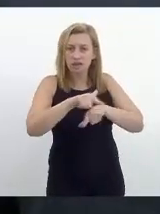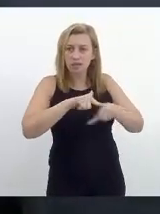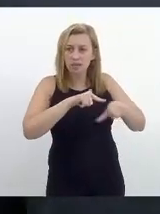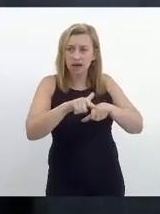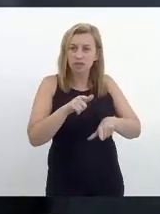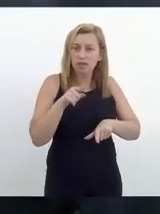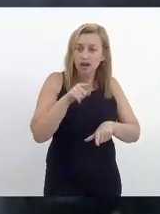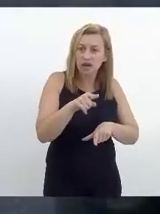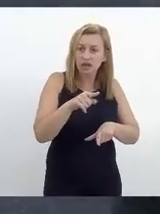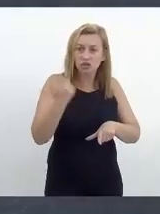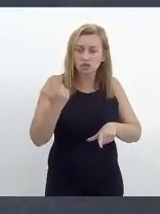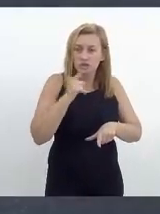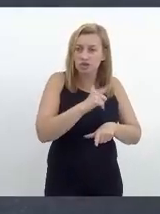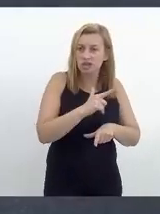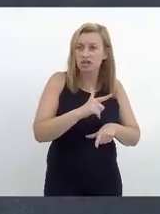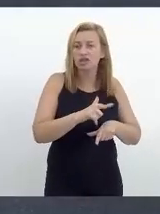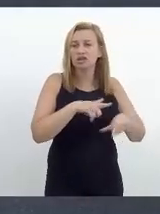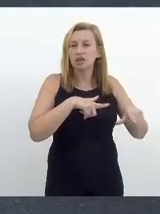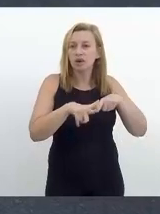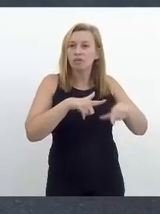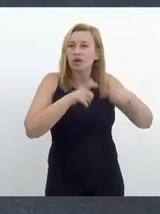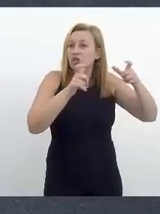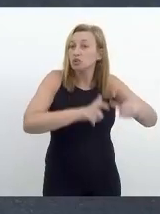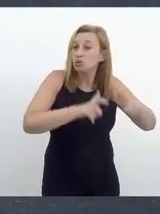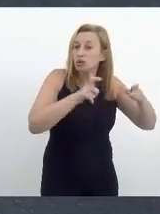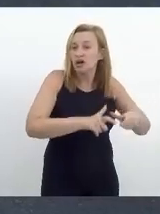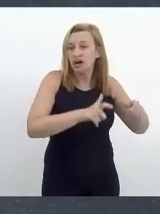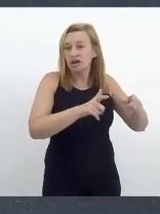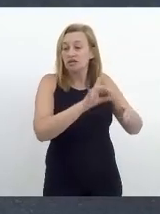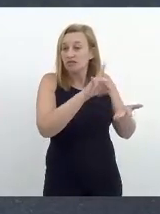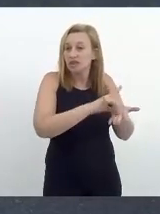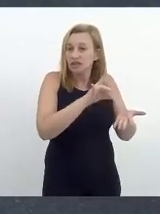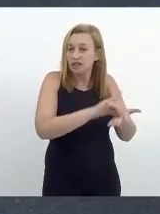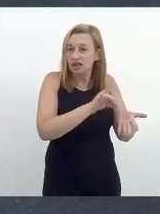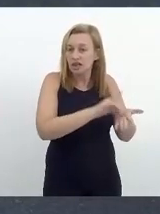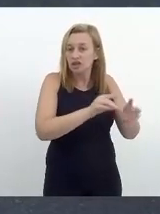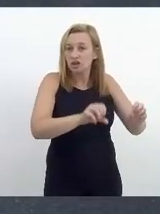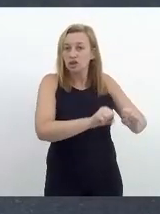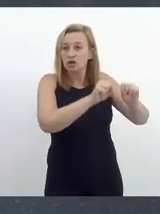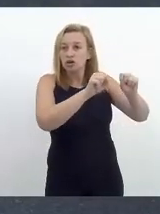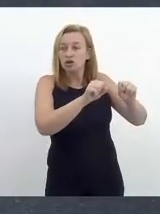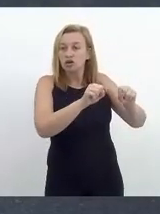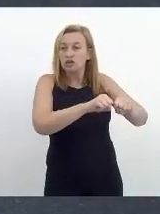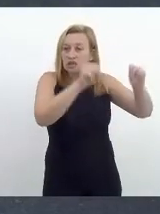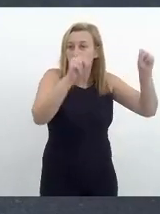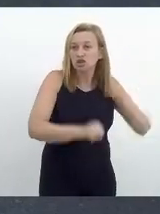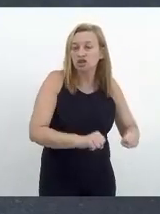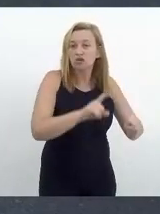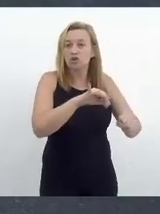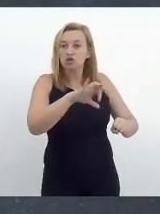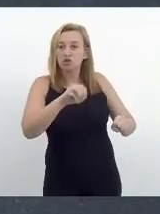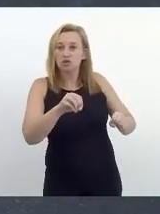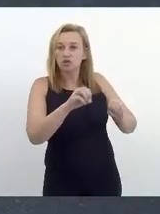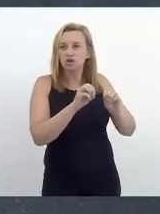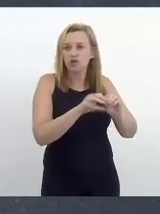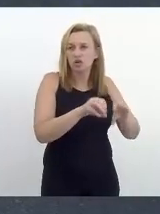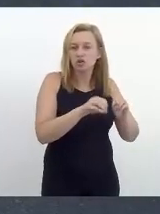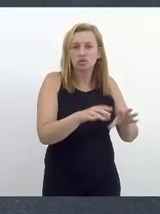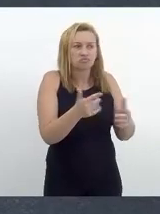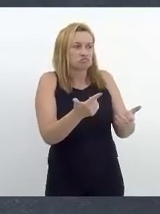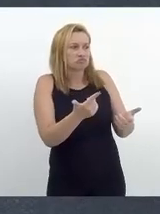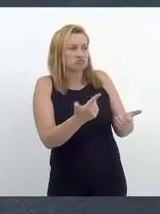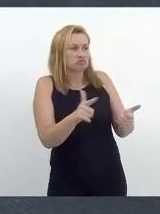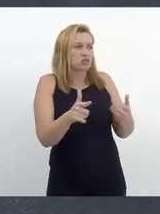para exercer a função, né, a sua verdadeira função do sistema socioeducativo, não adianta ter